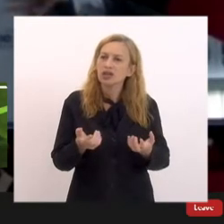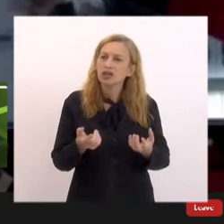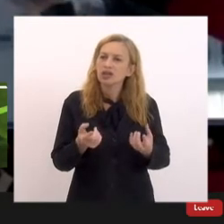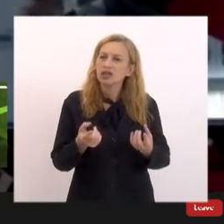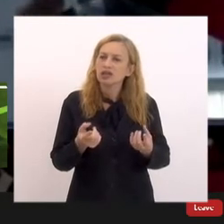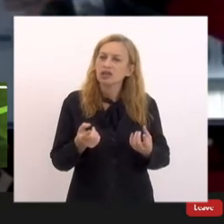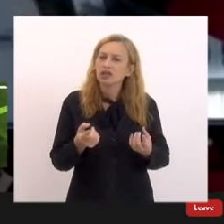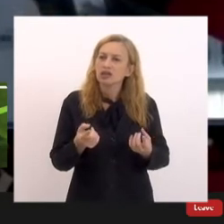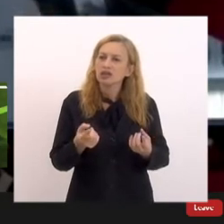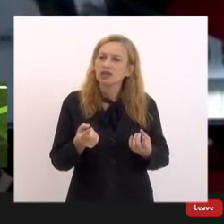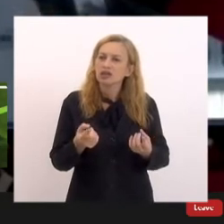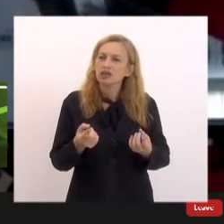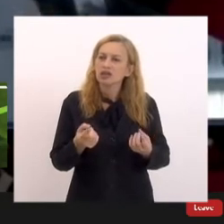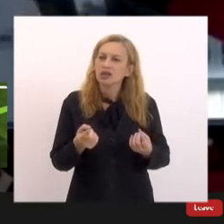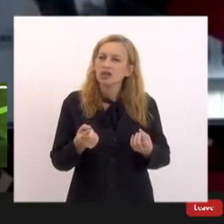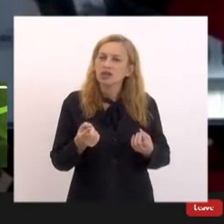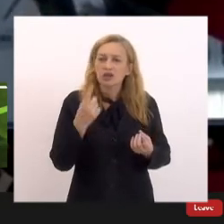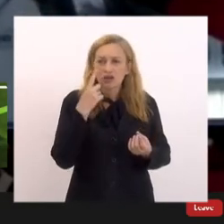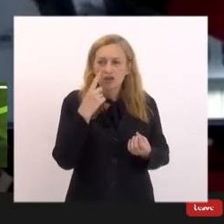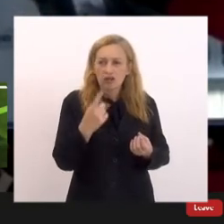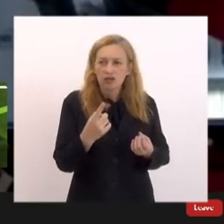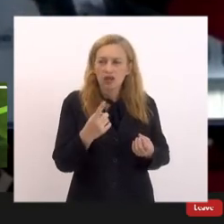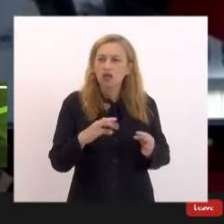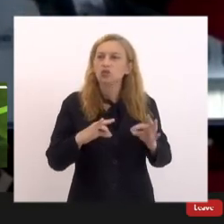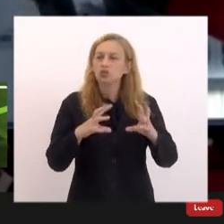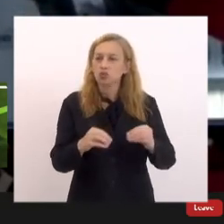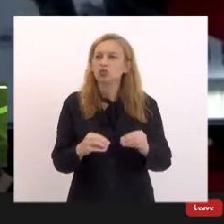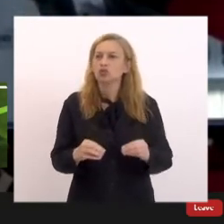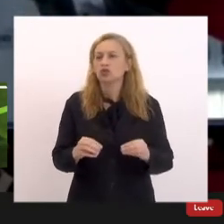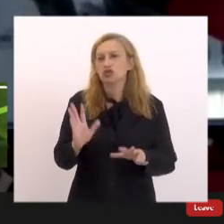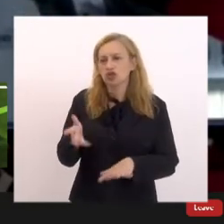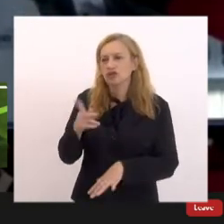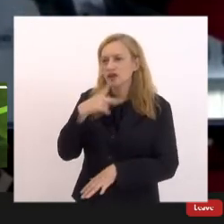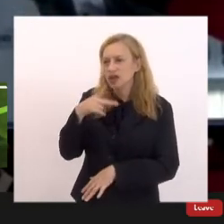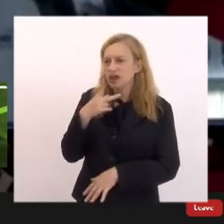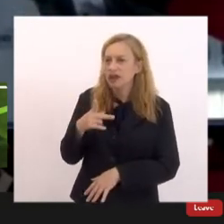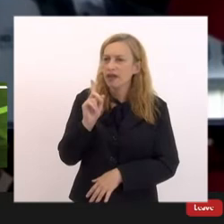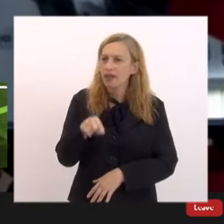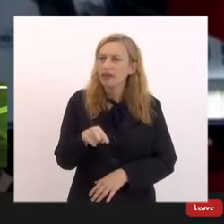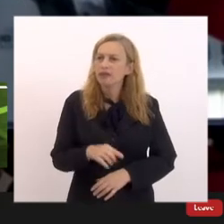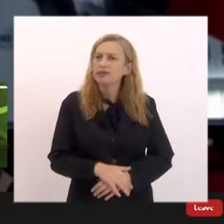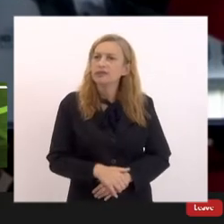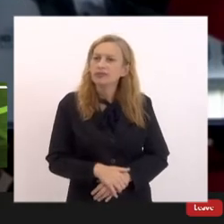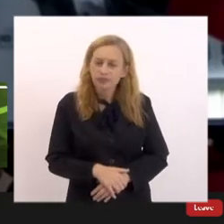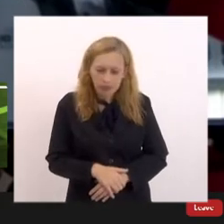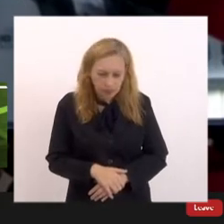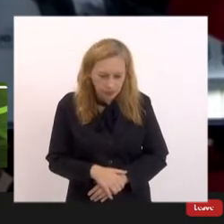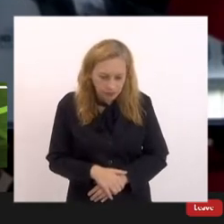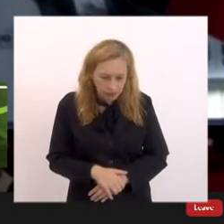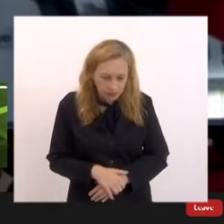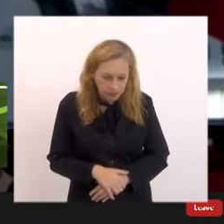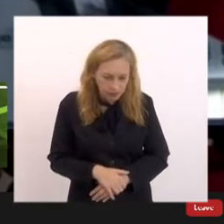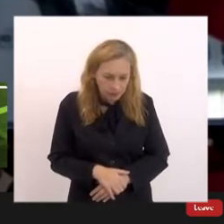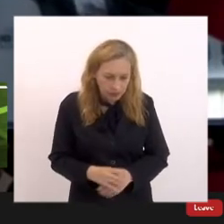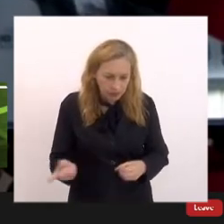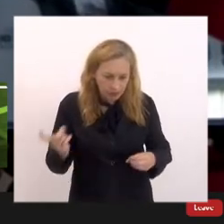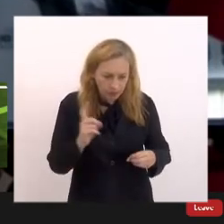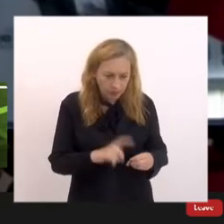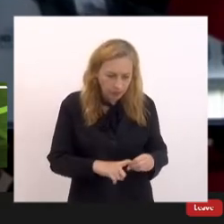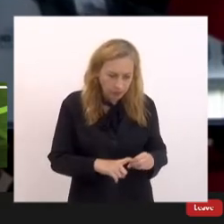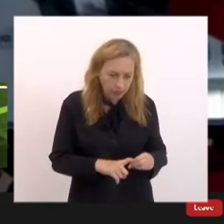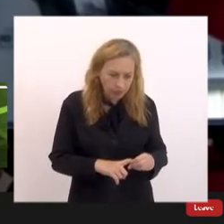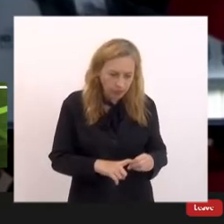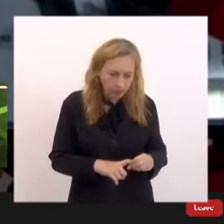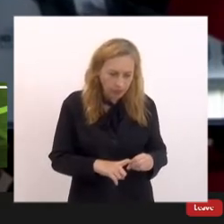estar revisando a todo momento esse modelo. Como eu falei para o senhor, a gente entende que o retorno efetivo